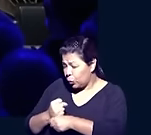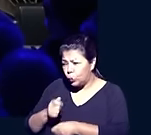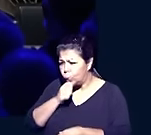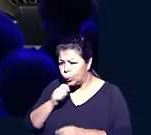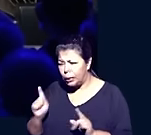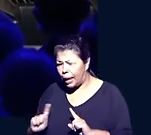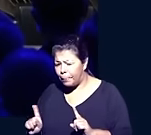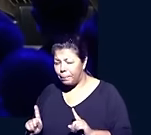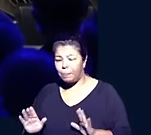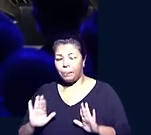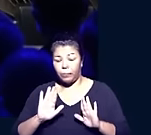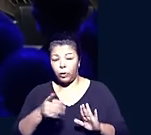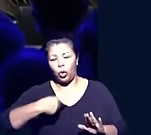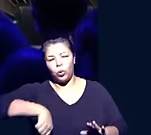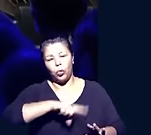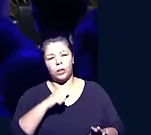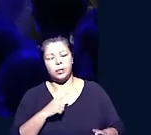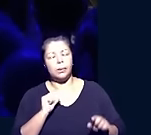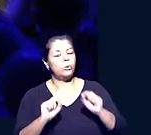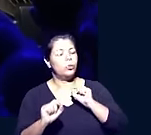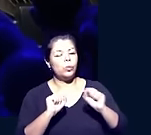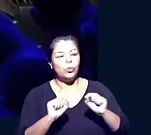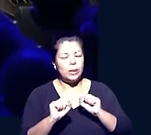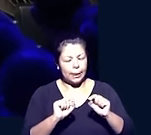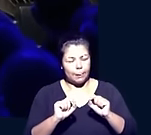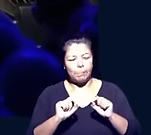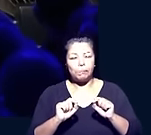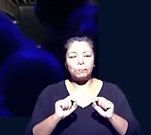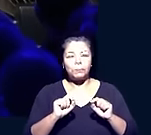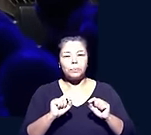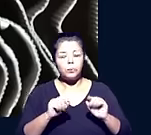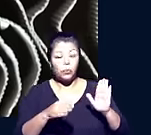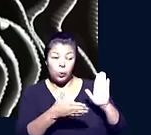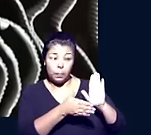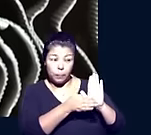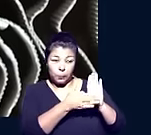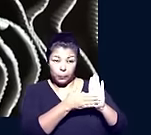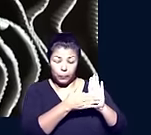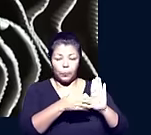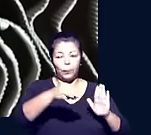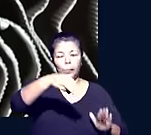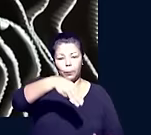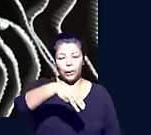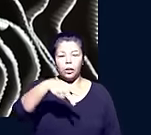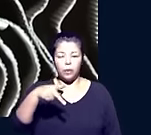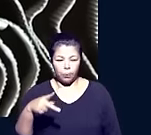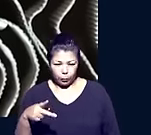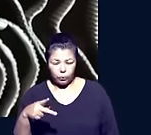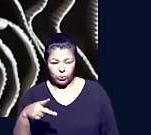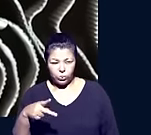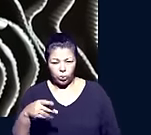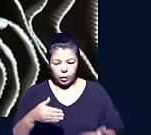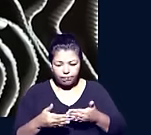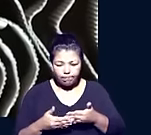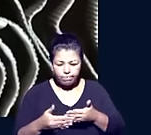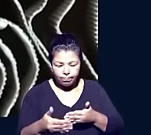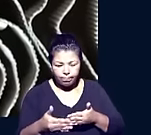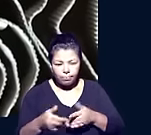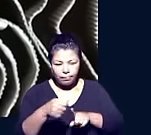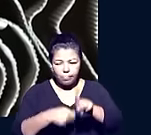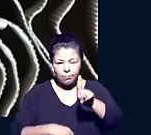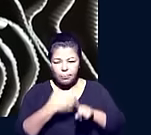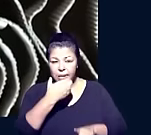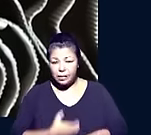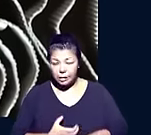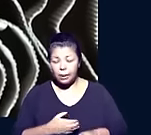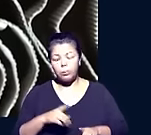temos uma Medida Provisória eh em vigor que vence em dezembro e nós temos um projeto de lei e que trata